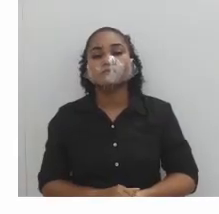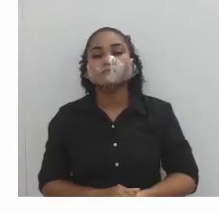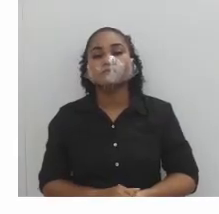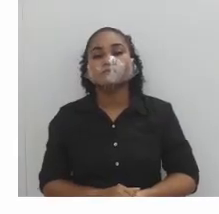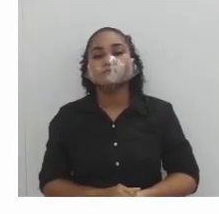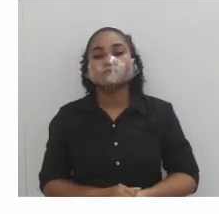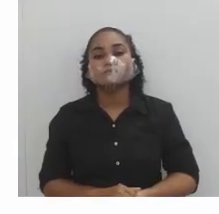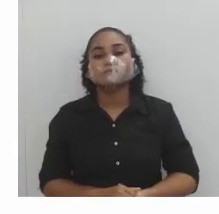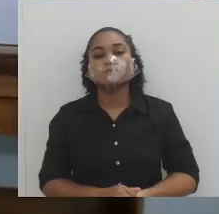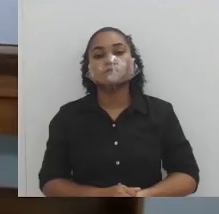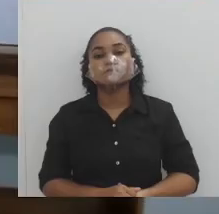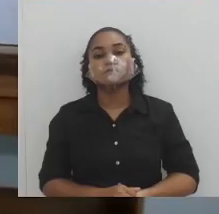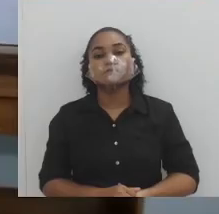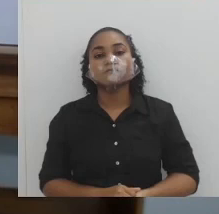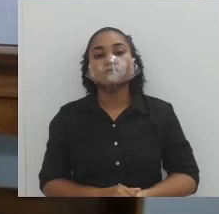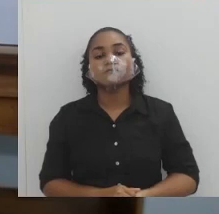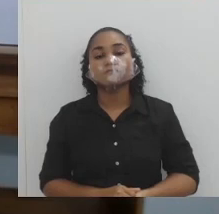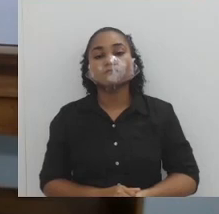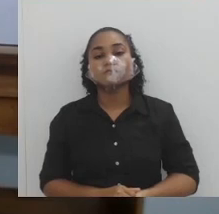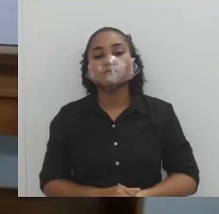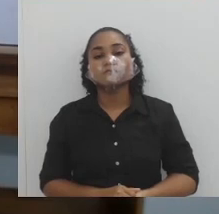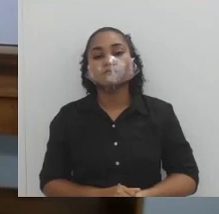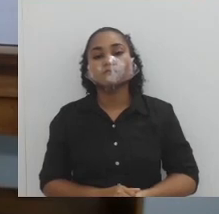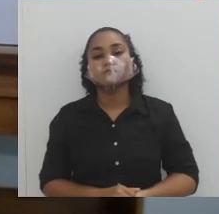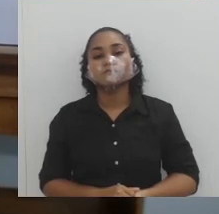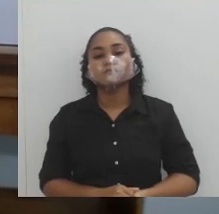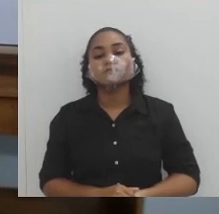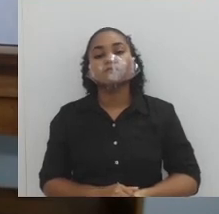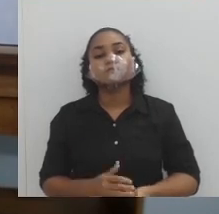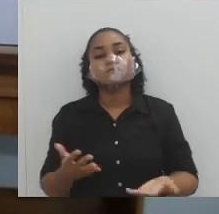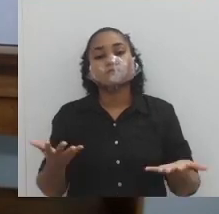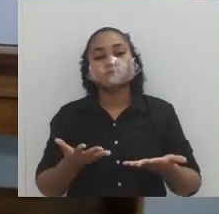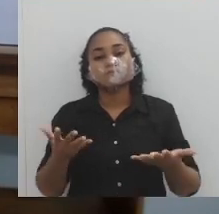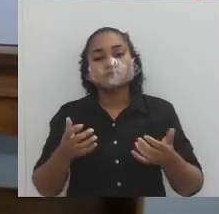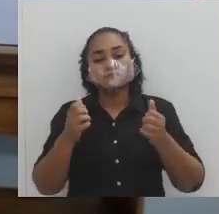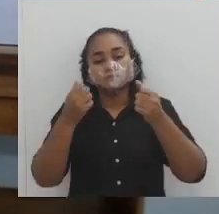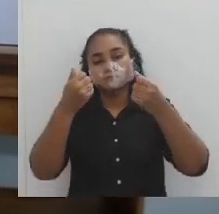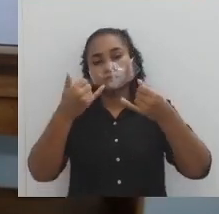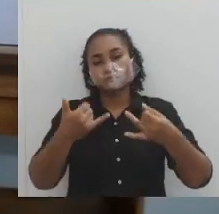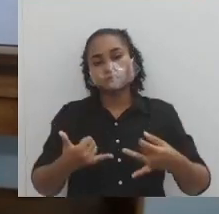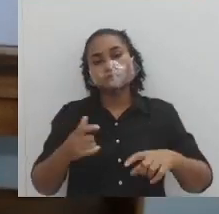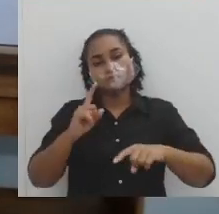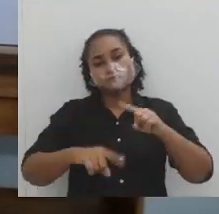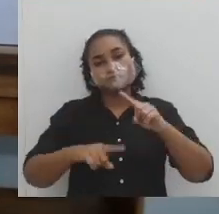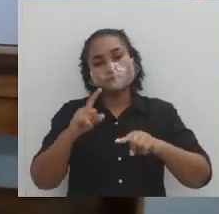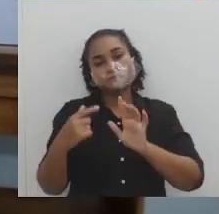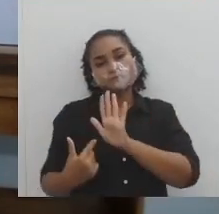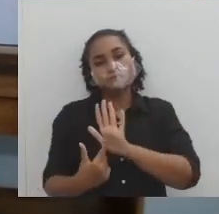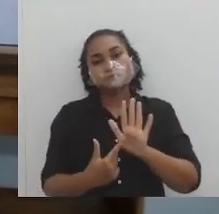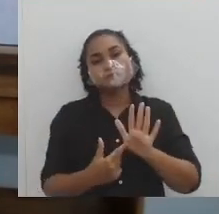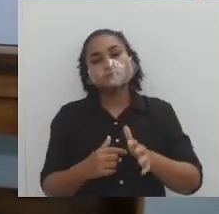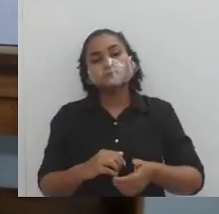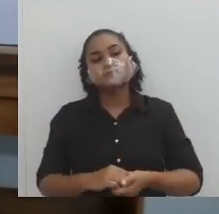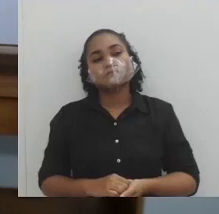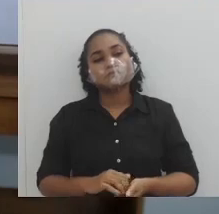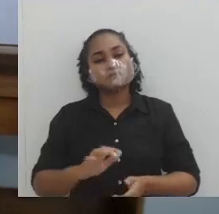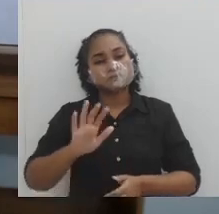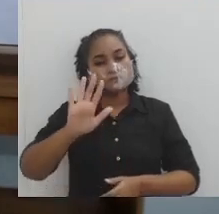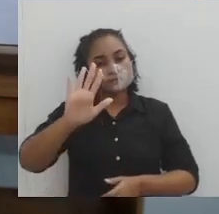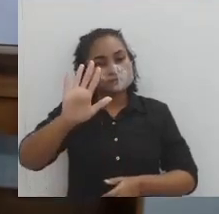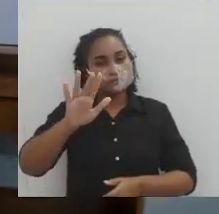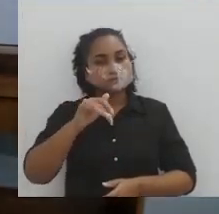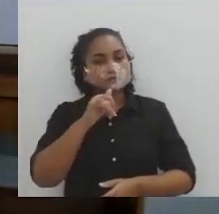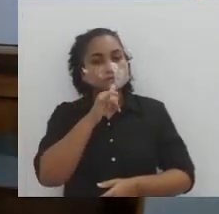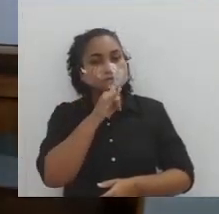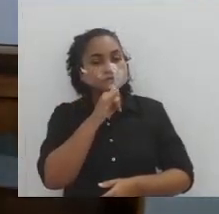Bem, eu agora vou falar um pouco, eu falei dos jogos, eu vou demonstrar um pouco, eu trouxe um material para a gente ver. Por